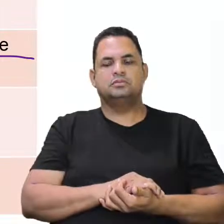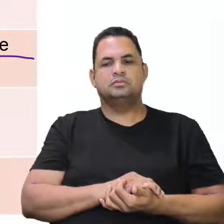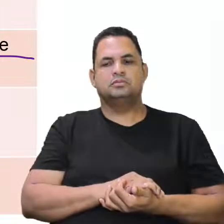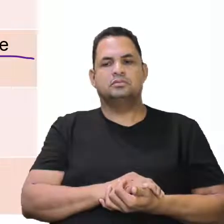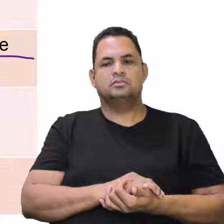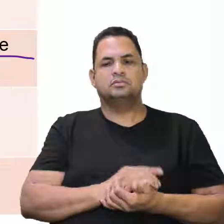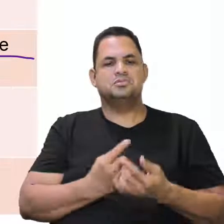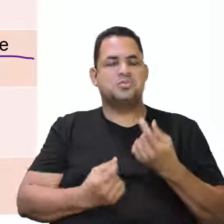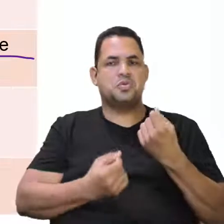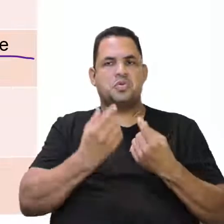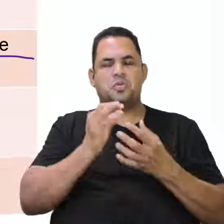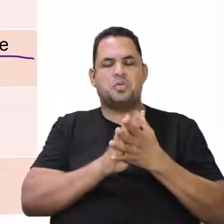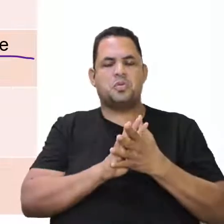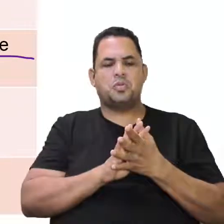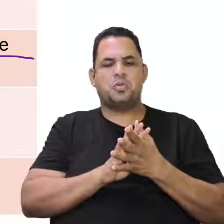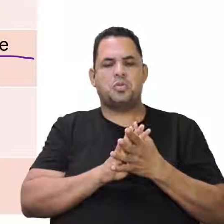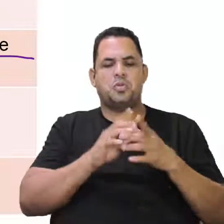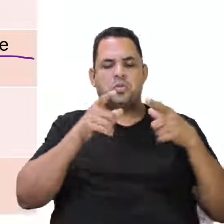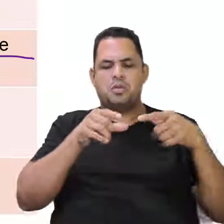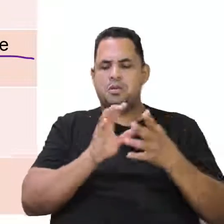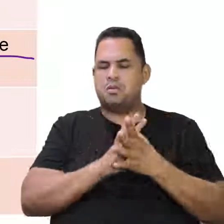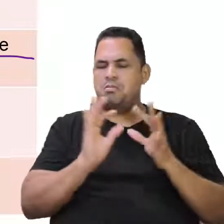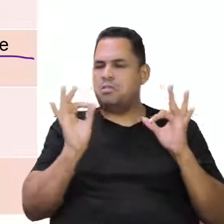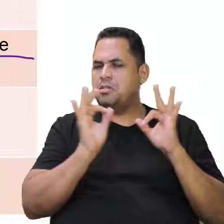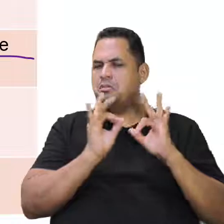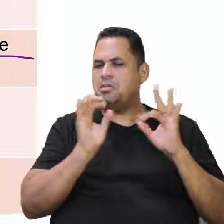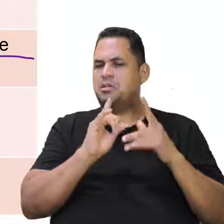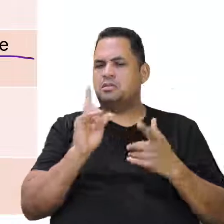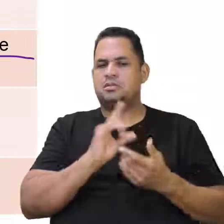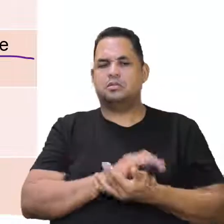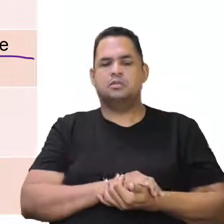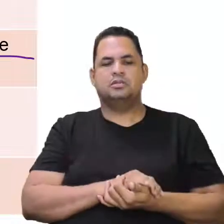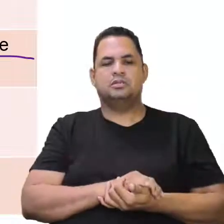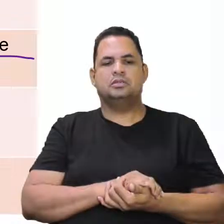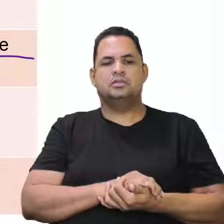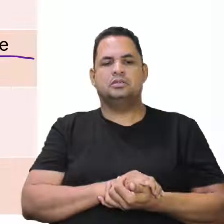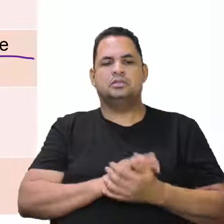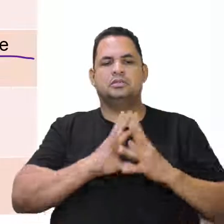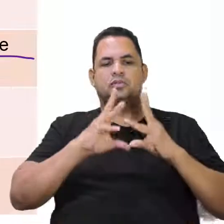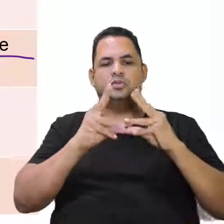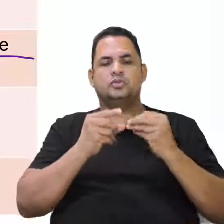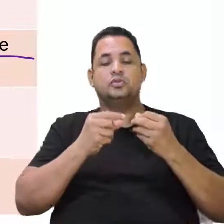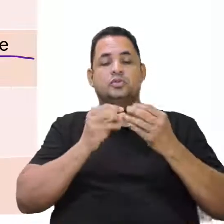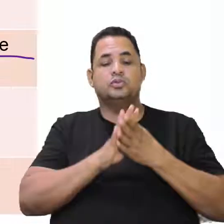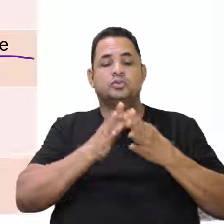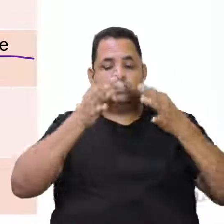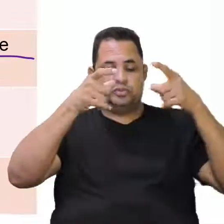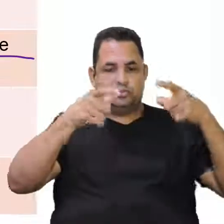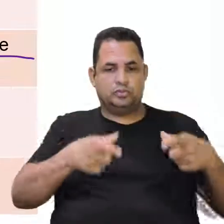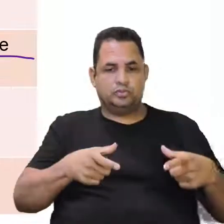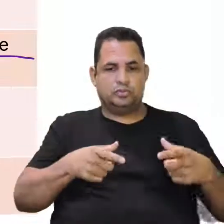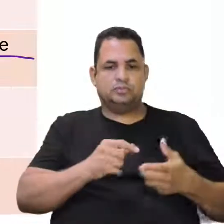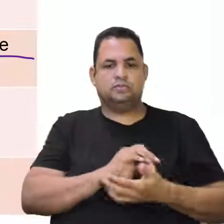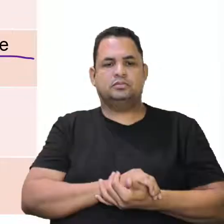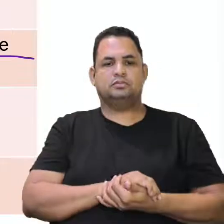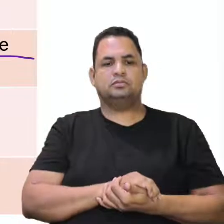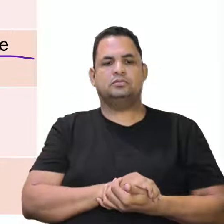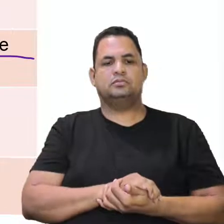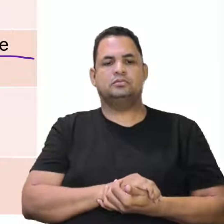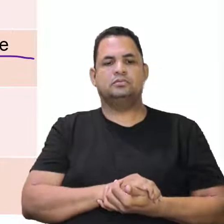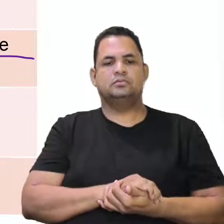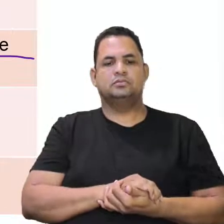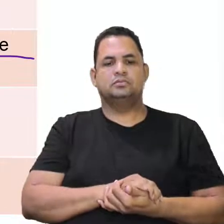Nenhum lugar é perfeito. E agora, everywhere no sentido de todo lugar.